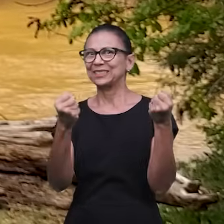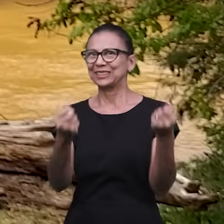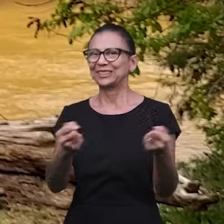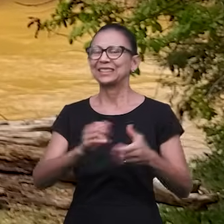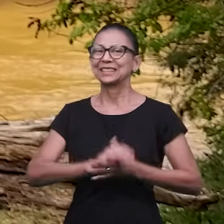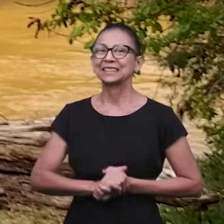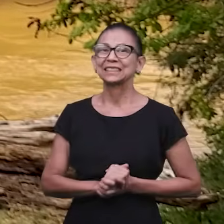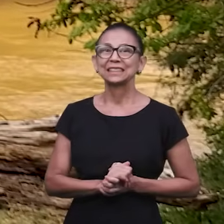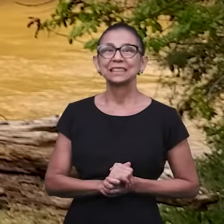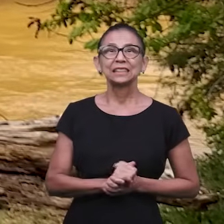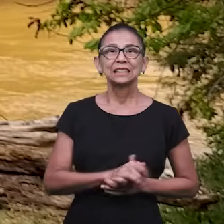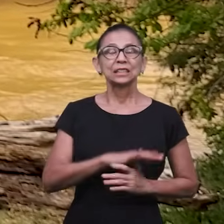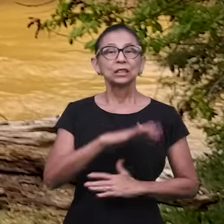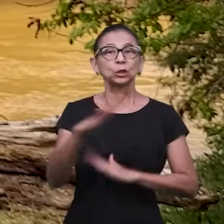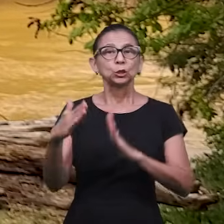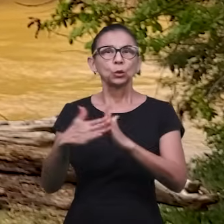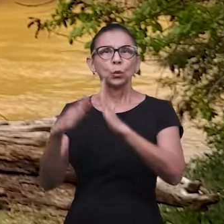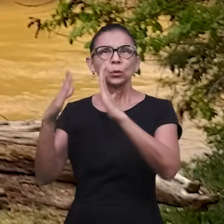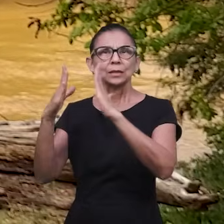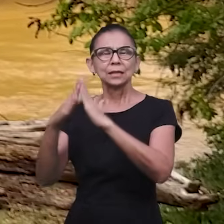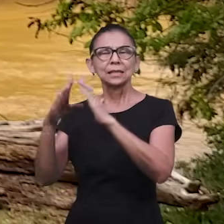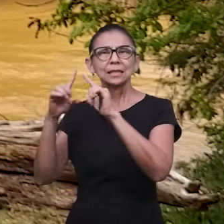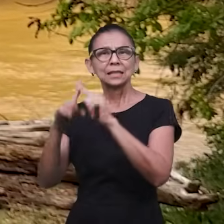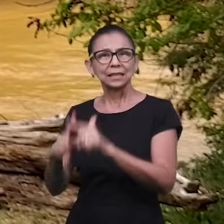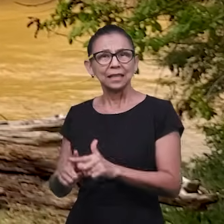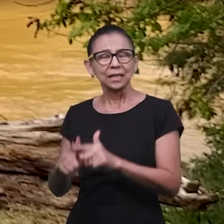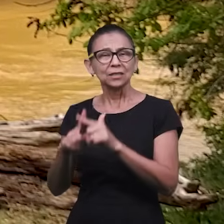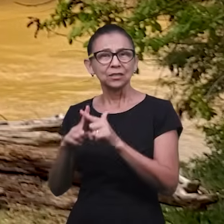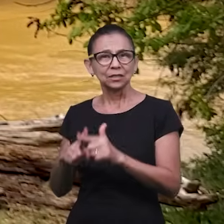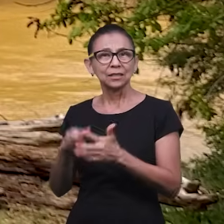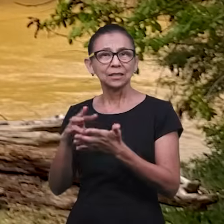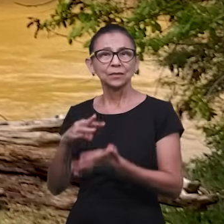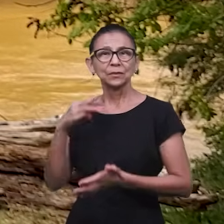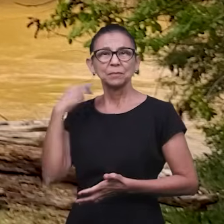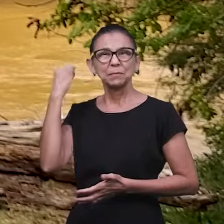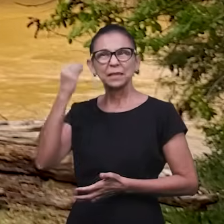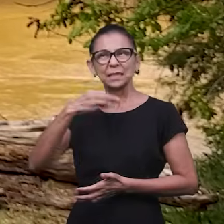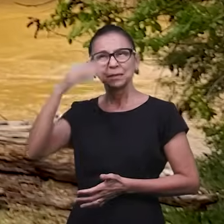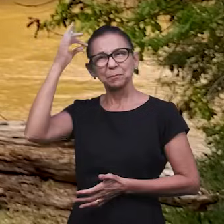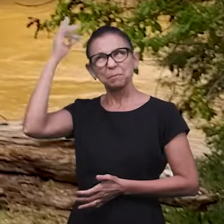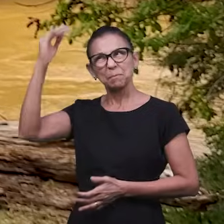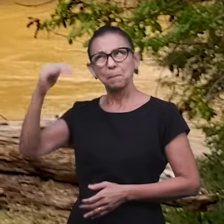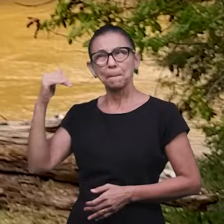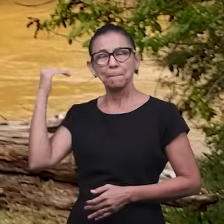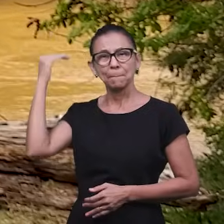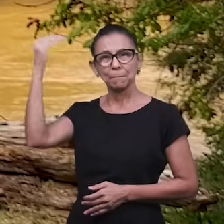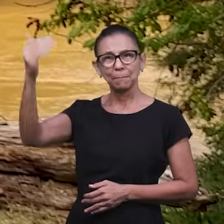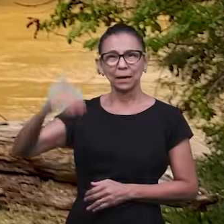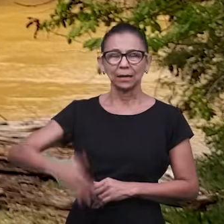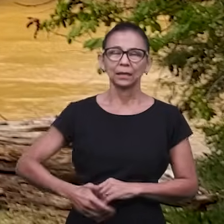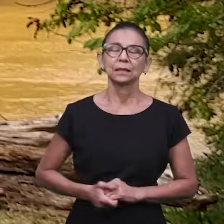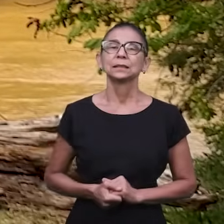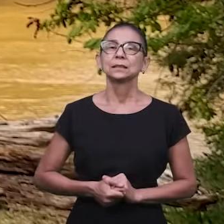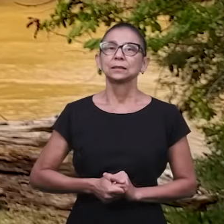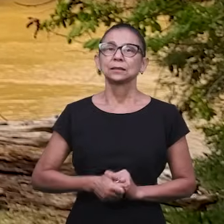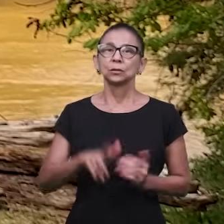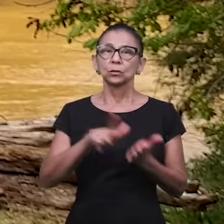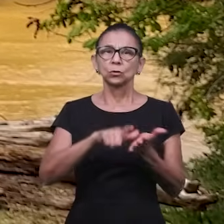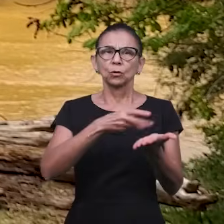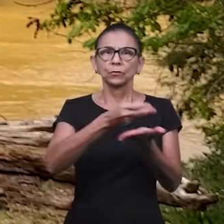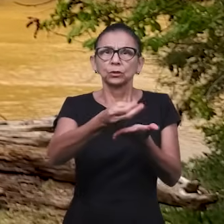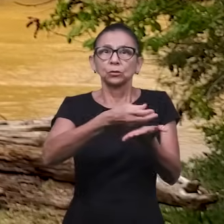maravilhoso. E as nossas igrejas foram edificadas, porque o Senhor deu uma vitória nos convites, com a